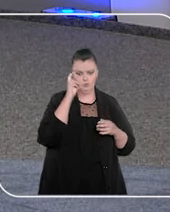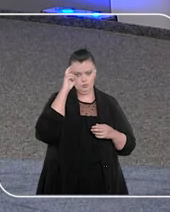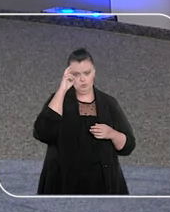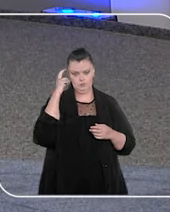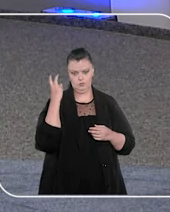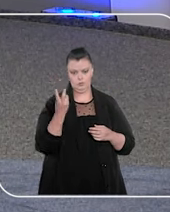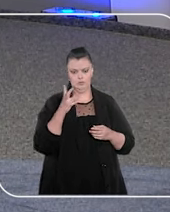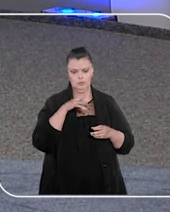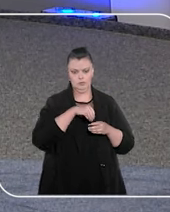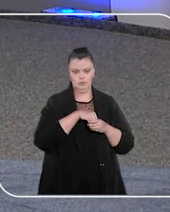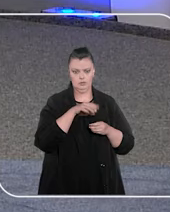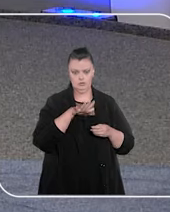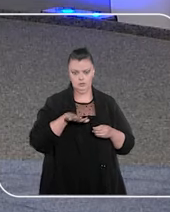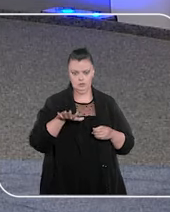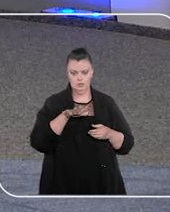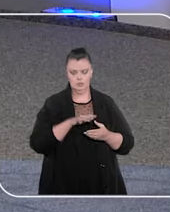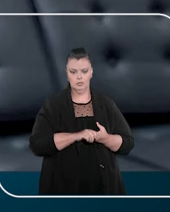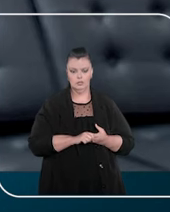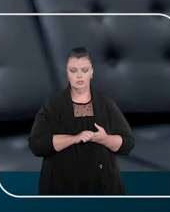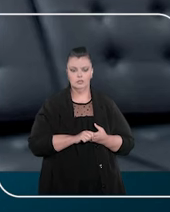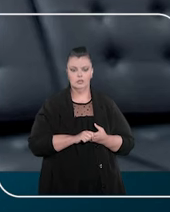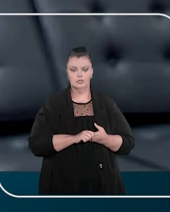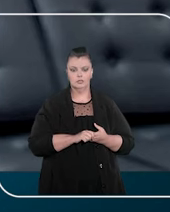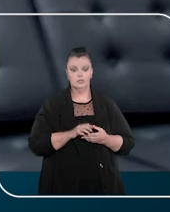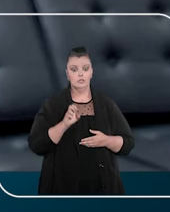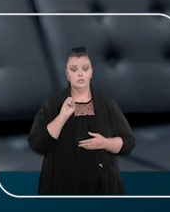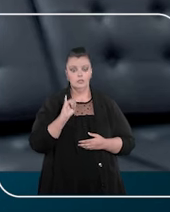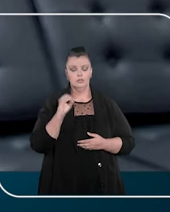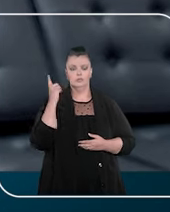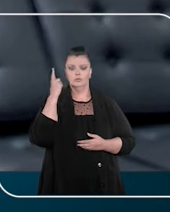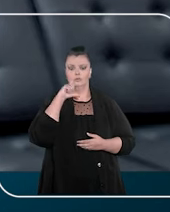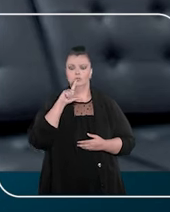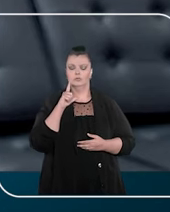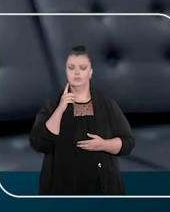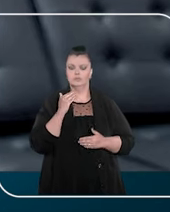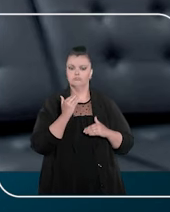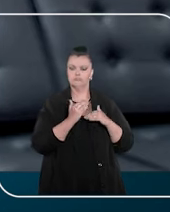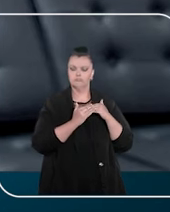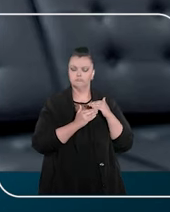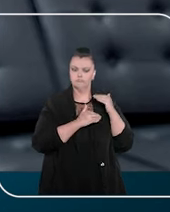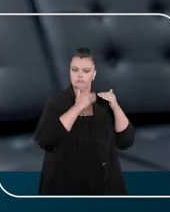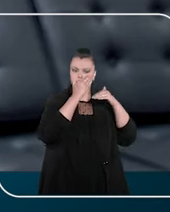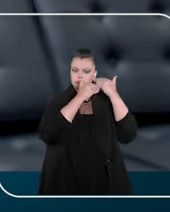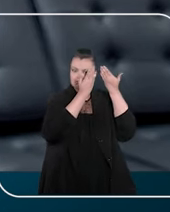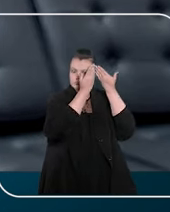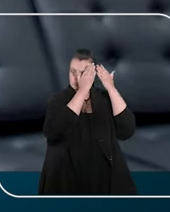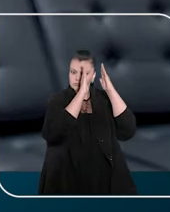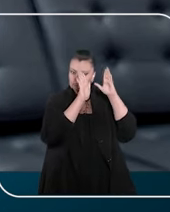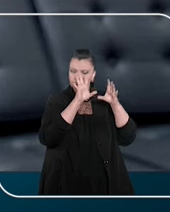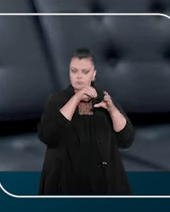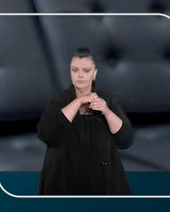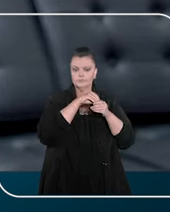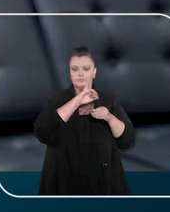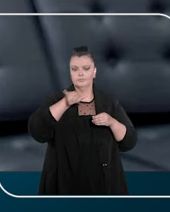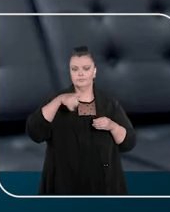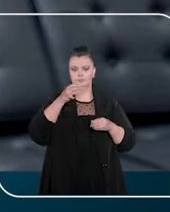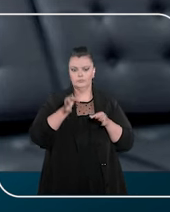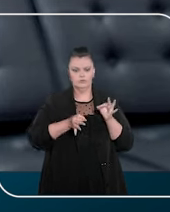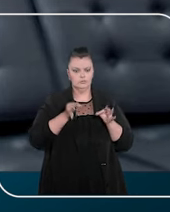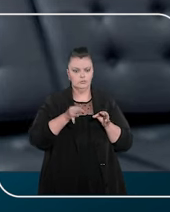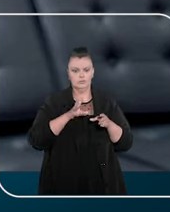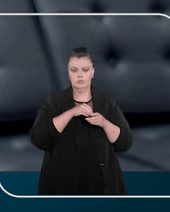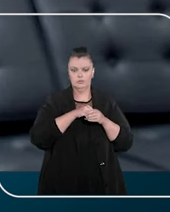nós conseguirmos criar essa unidade de pensamento em toda a jurisdição dos tribunais